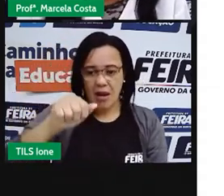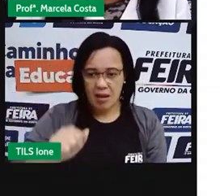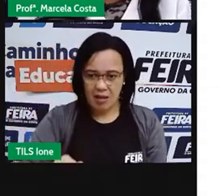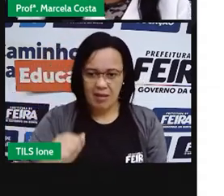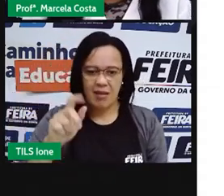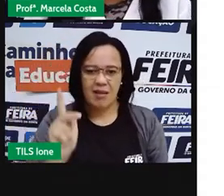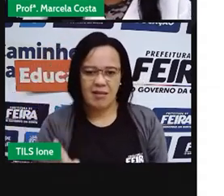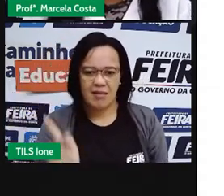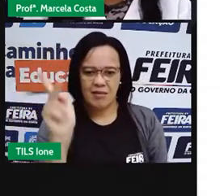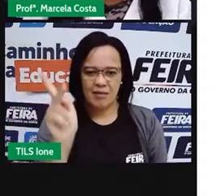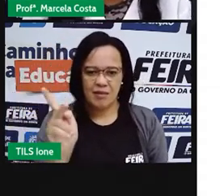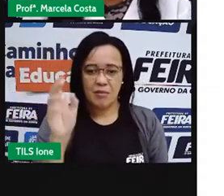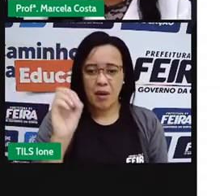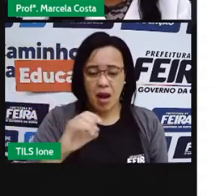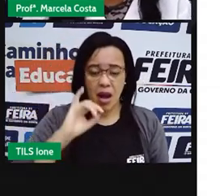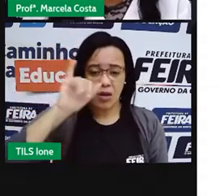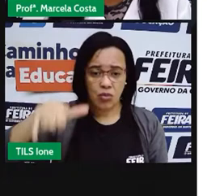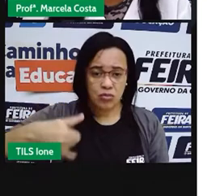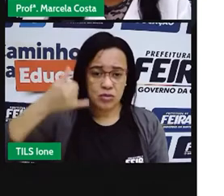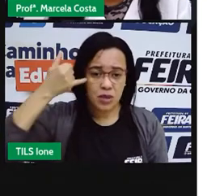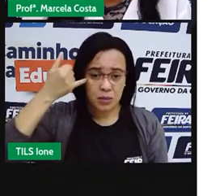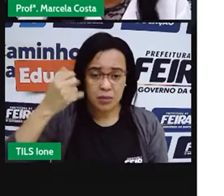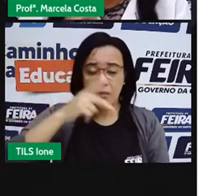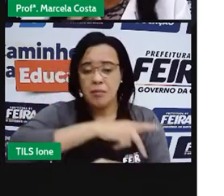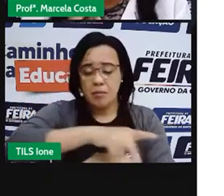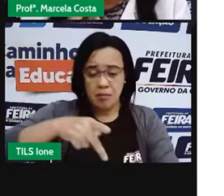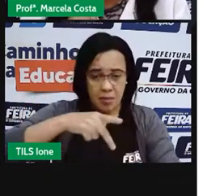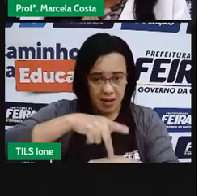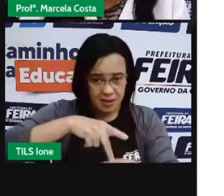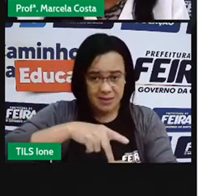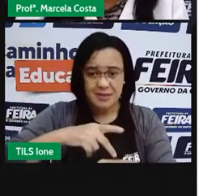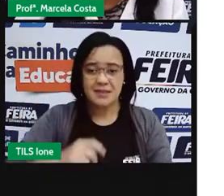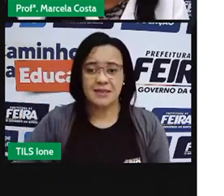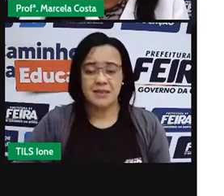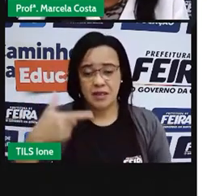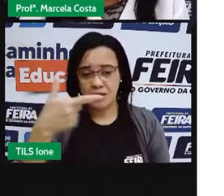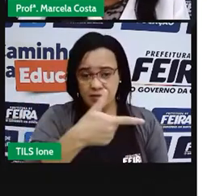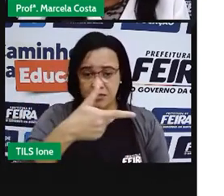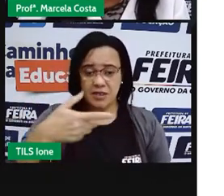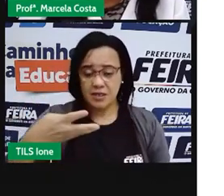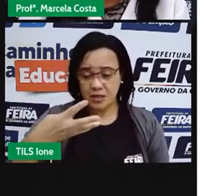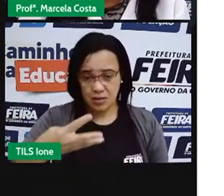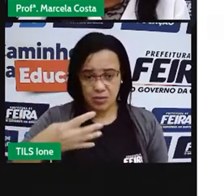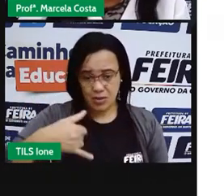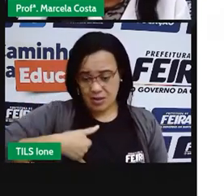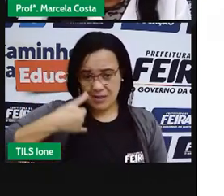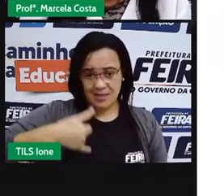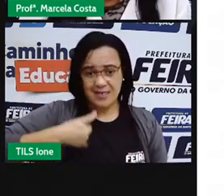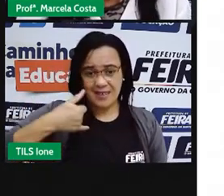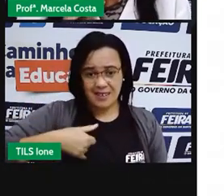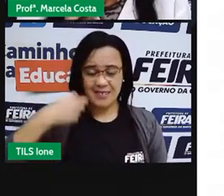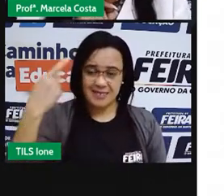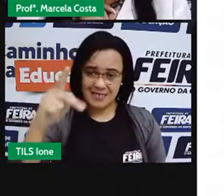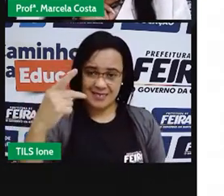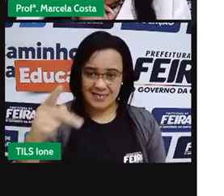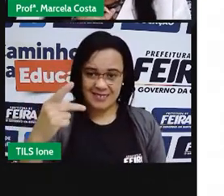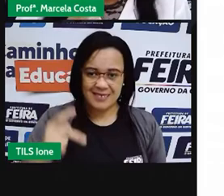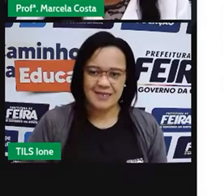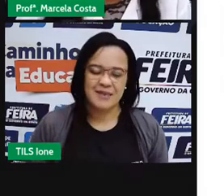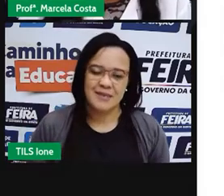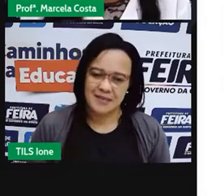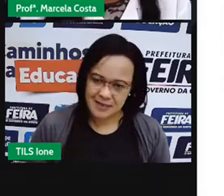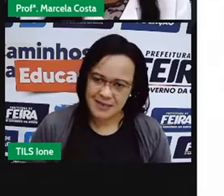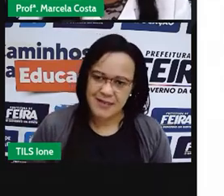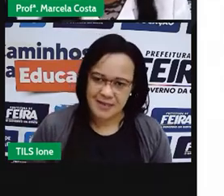Ela vive lá no Japão com seus pais. E ela já tem 24 anos, sabia? Vocês sabiam